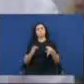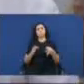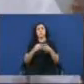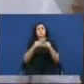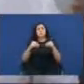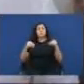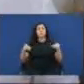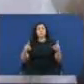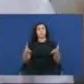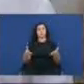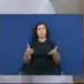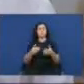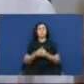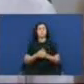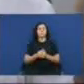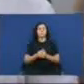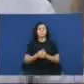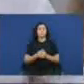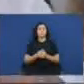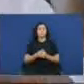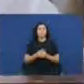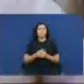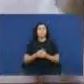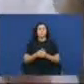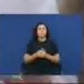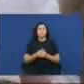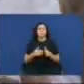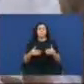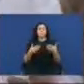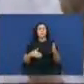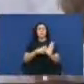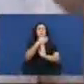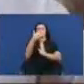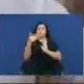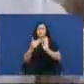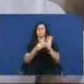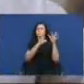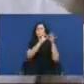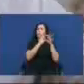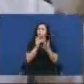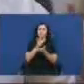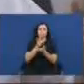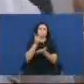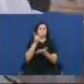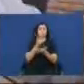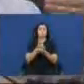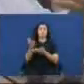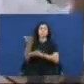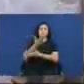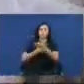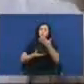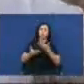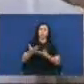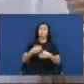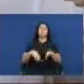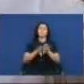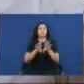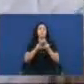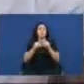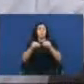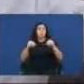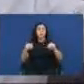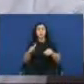desse terreno da FAAL. Então, está tudo num contexto só. Essa permuta, que eles têm também um